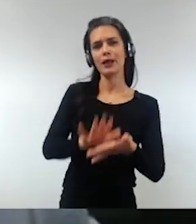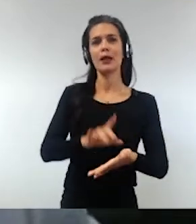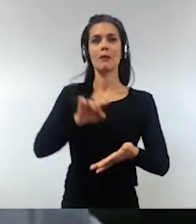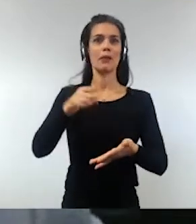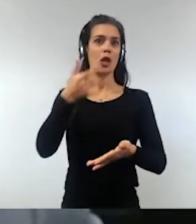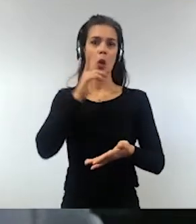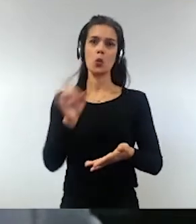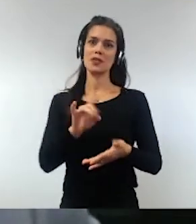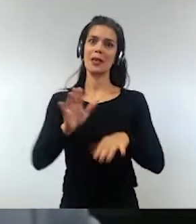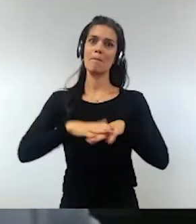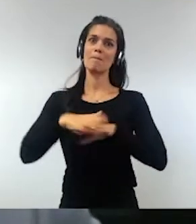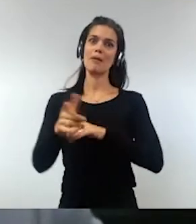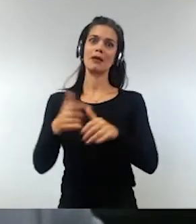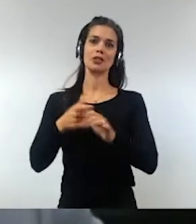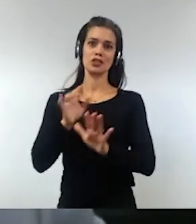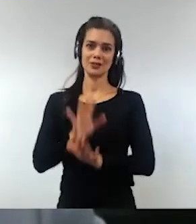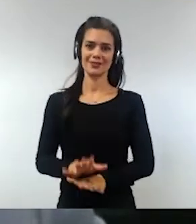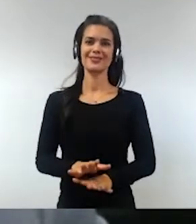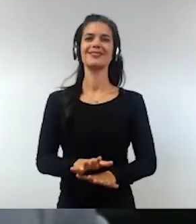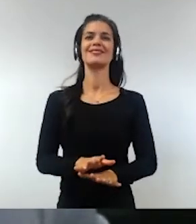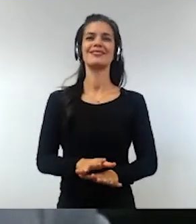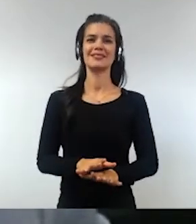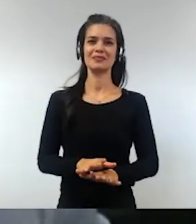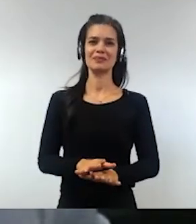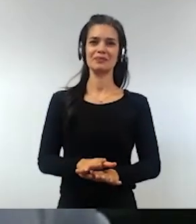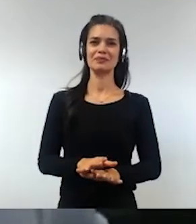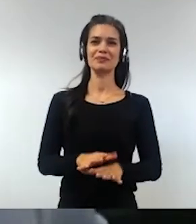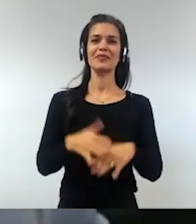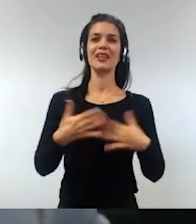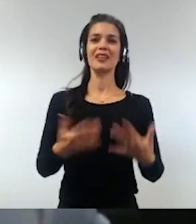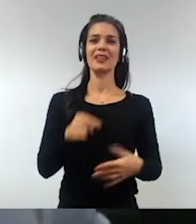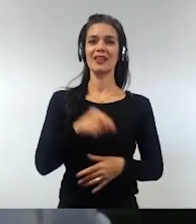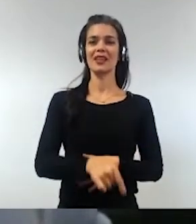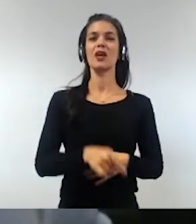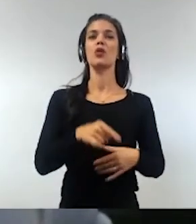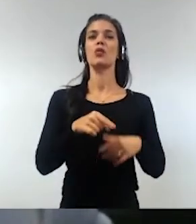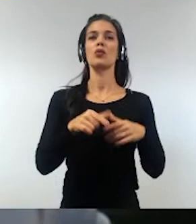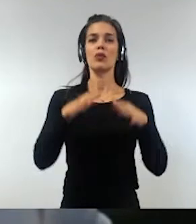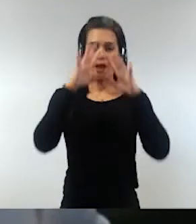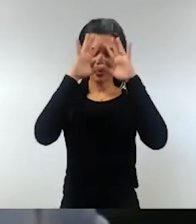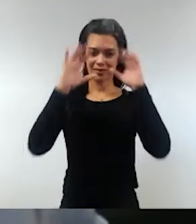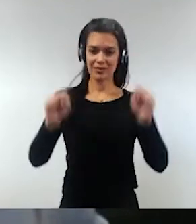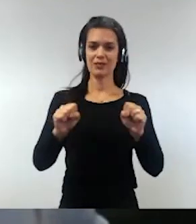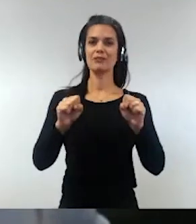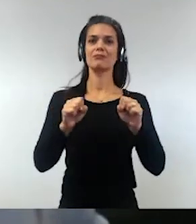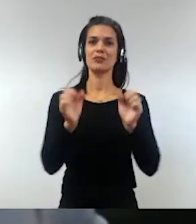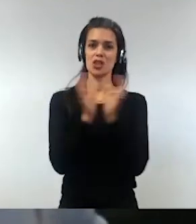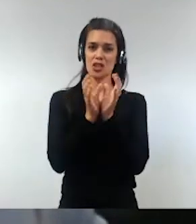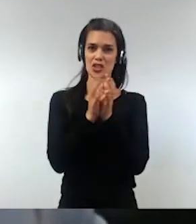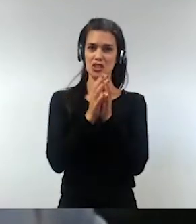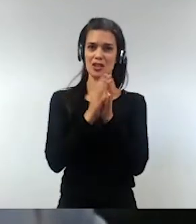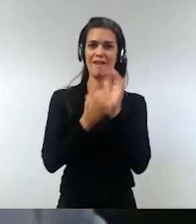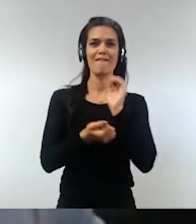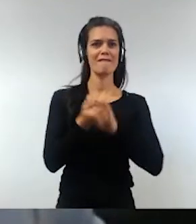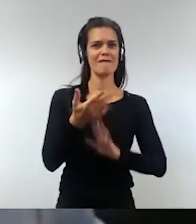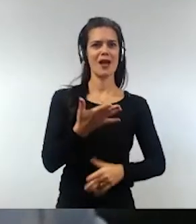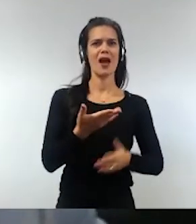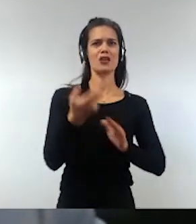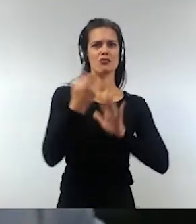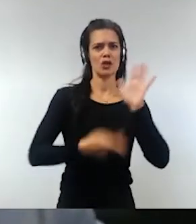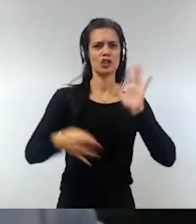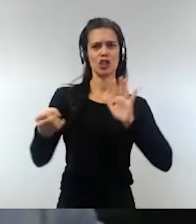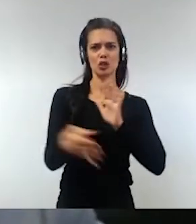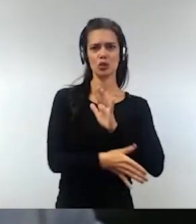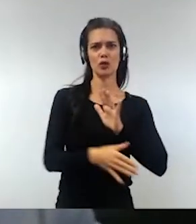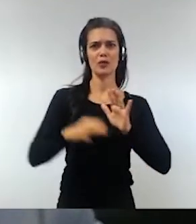está também em Caruaru. Então, o Tribunal de Justiça foi pioneiro em vários aspectos e o CNJ, inclusive, esteve aqui